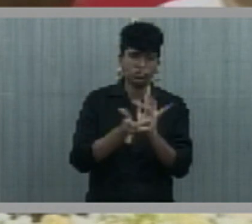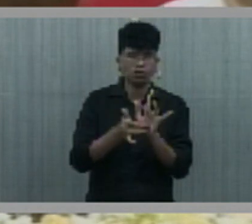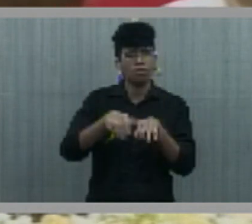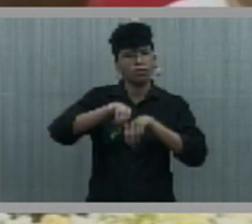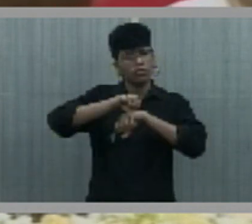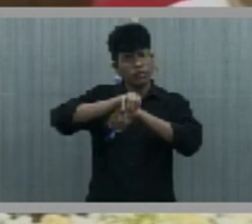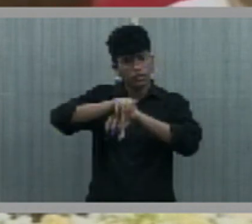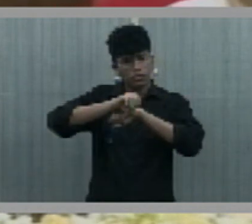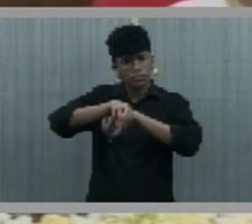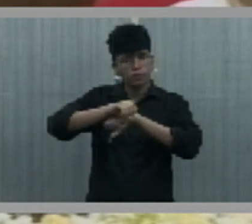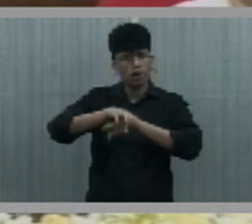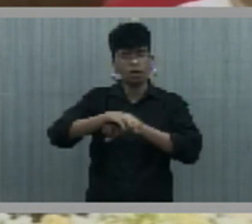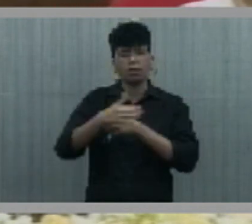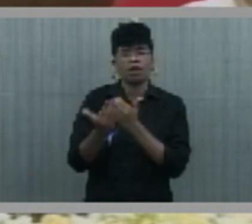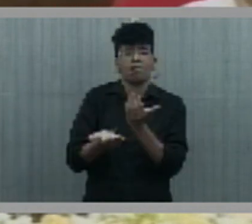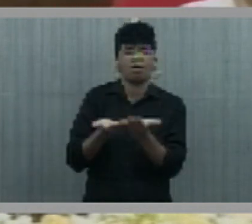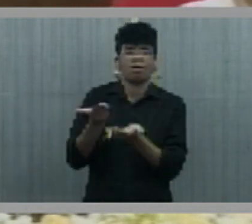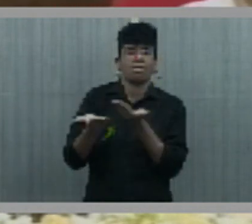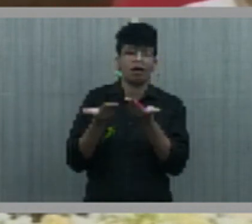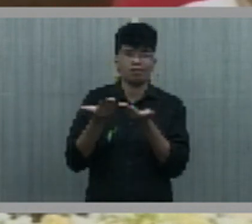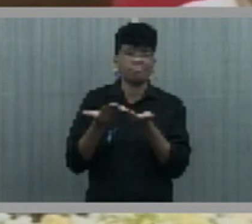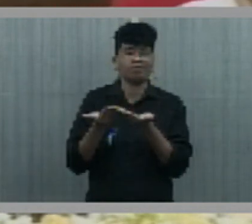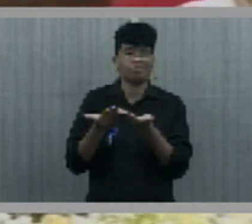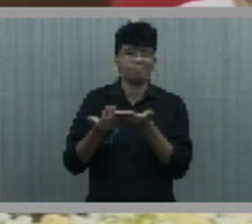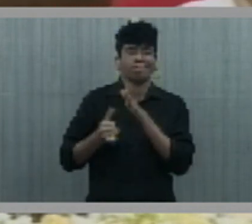ensina a servir com humildade.